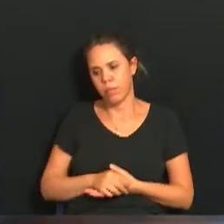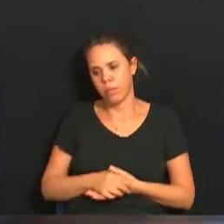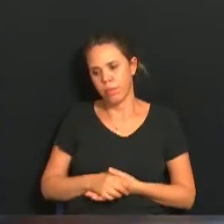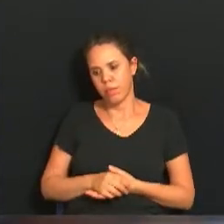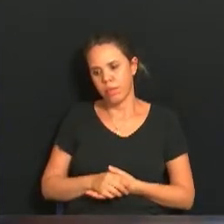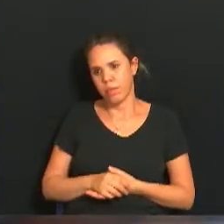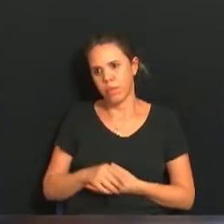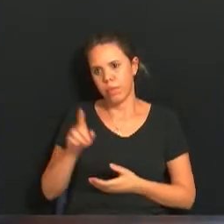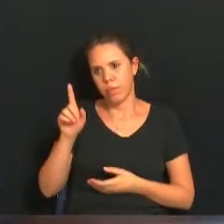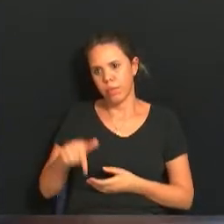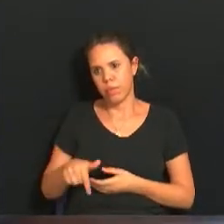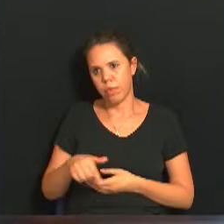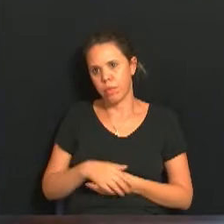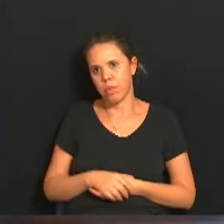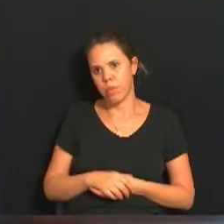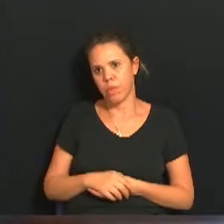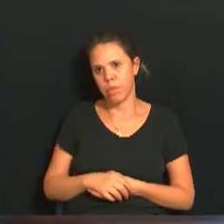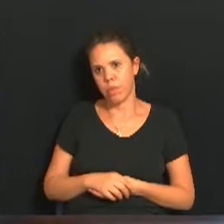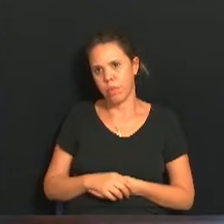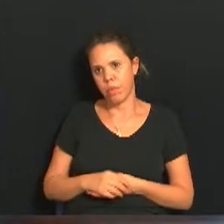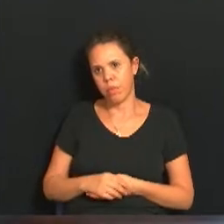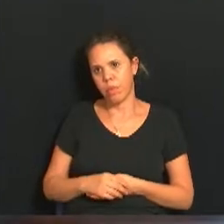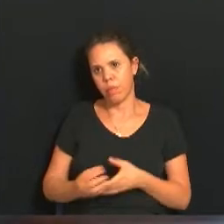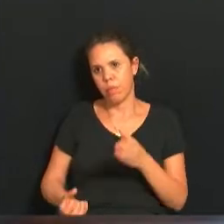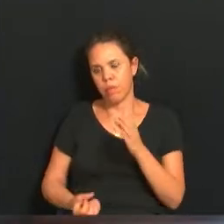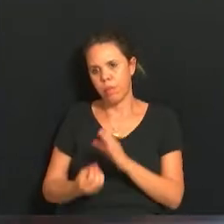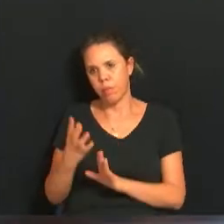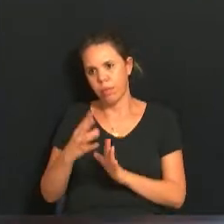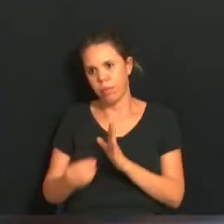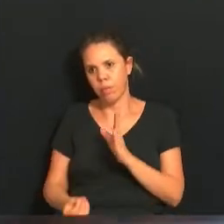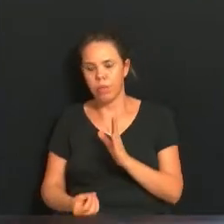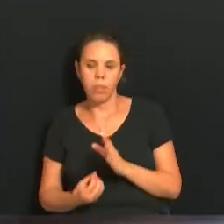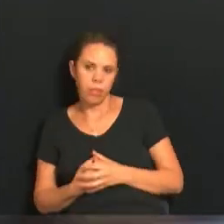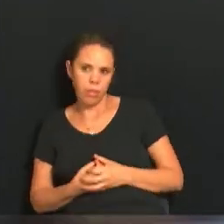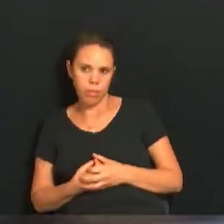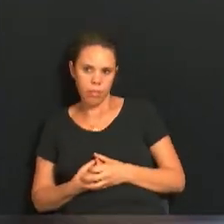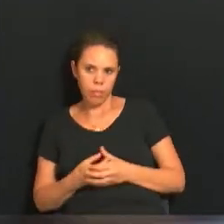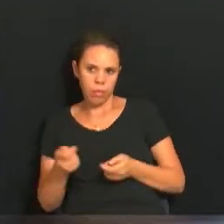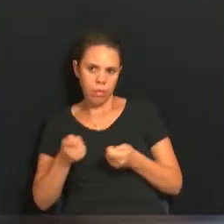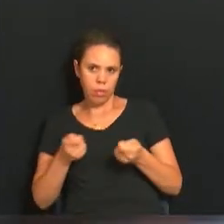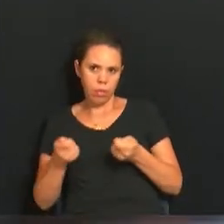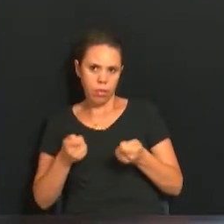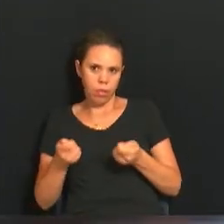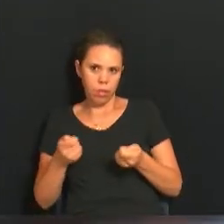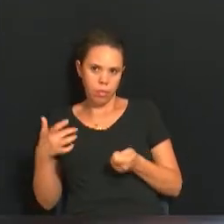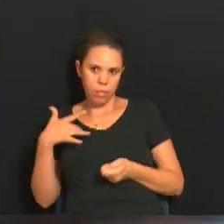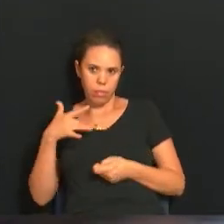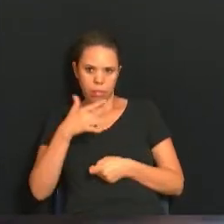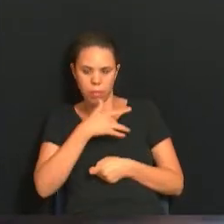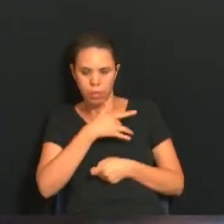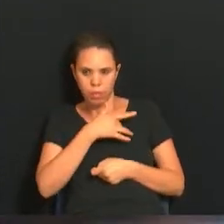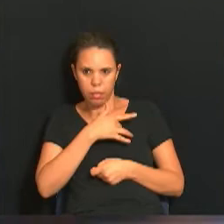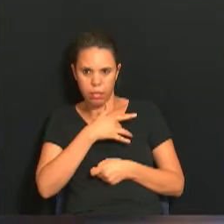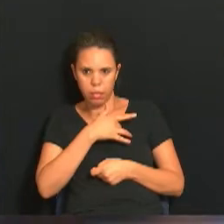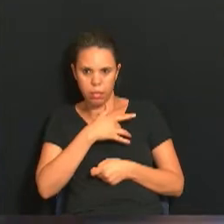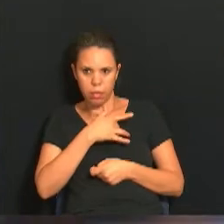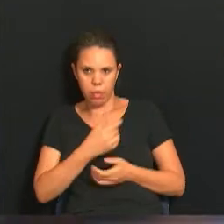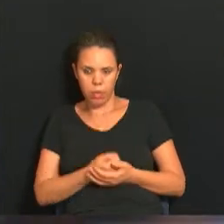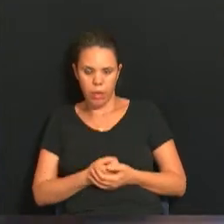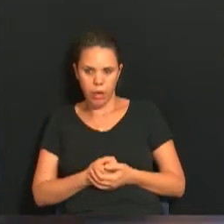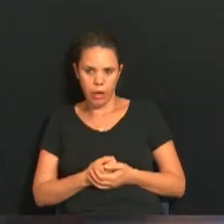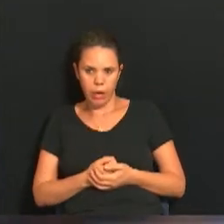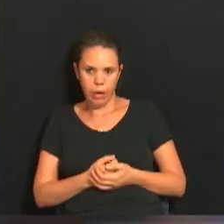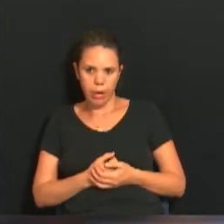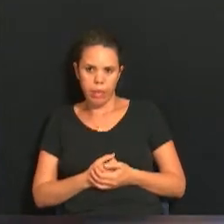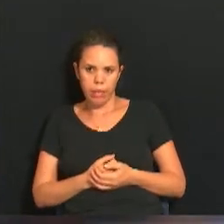ele é criatura e criador, né, do controle social de saúde. Então, nós podemos dizer